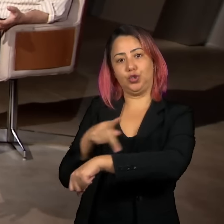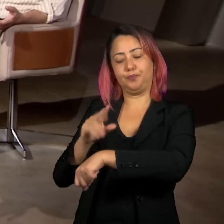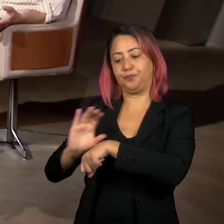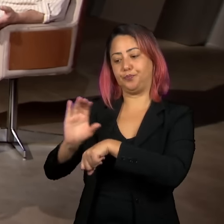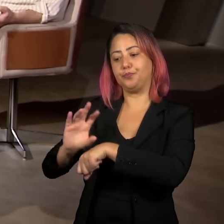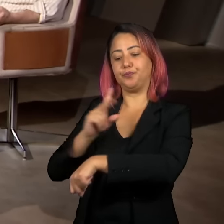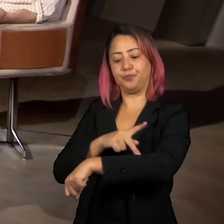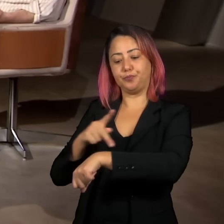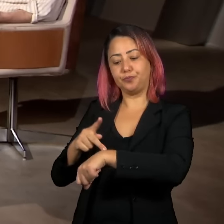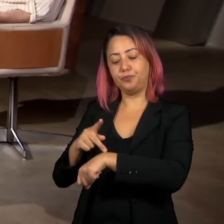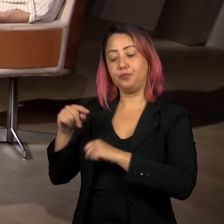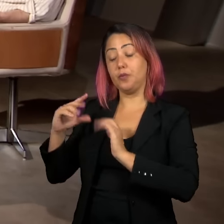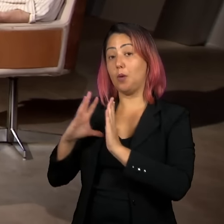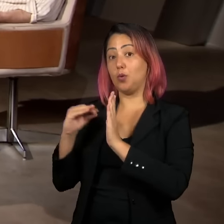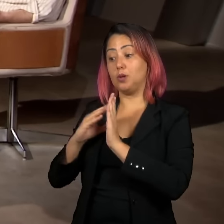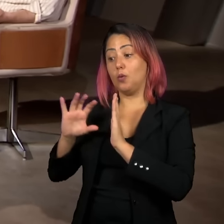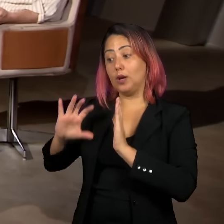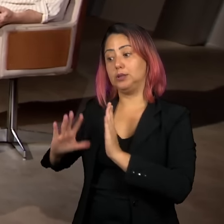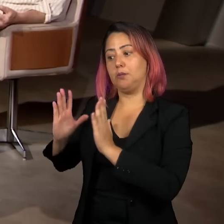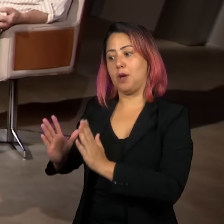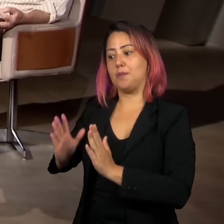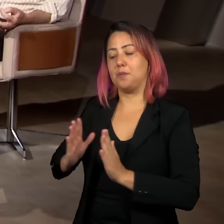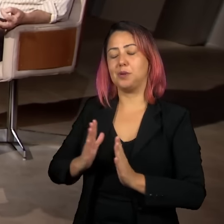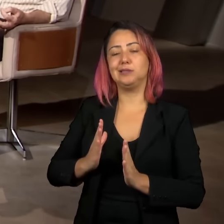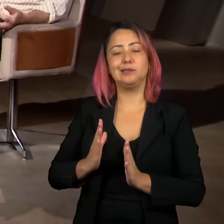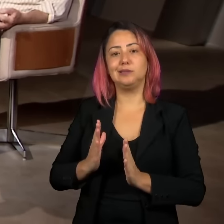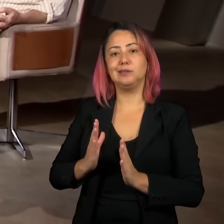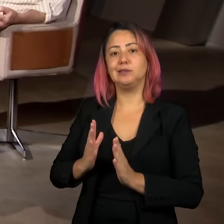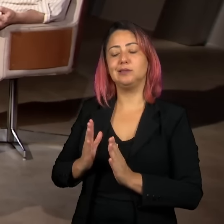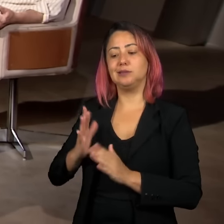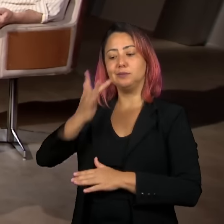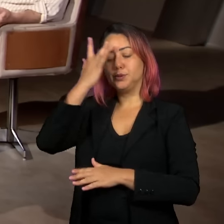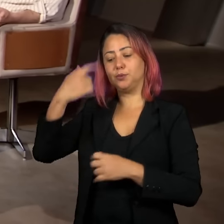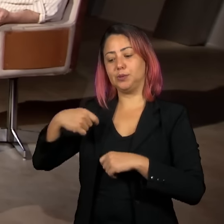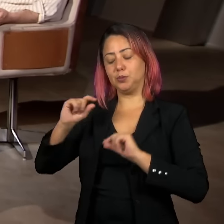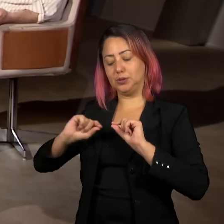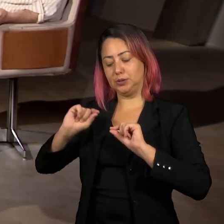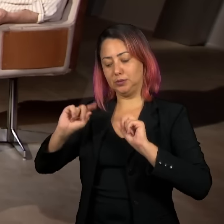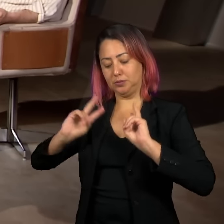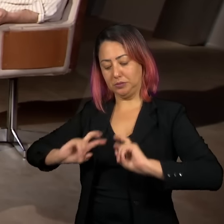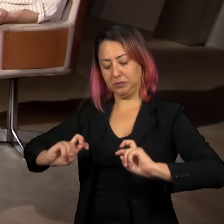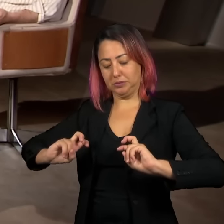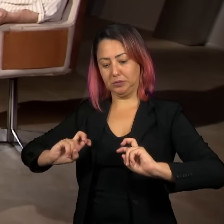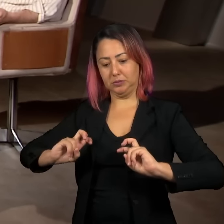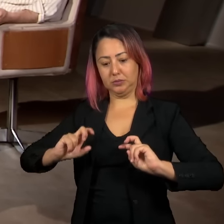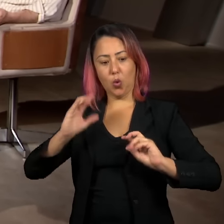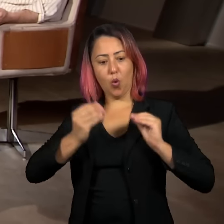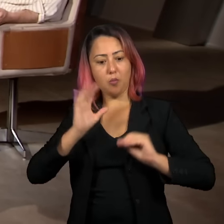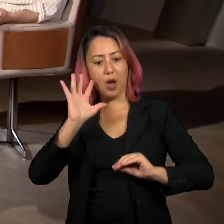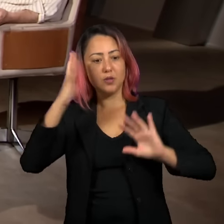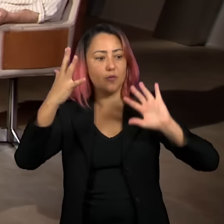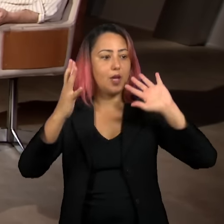nesse modelo a primeira coisa que o sujeito teria que fazer é ir na escola e identificar problemas para ser